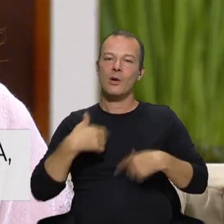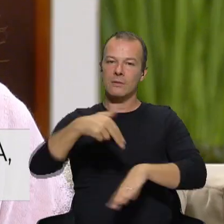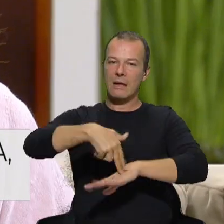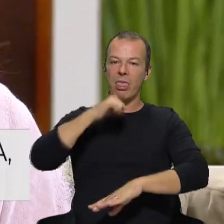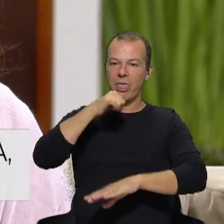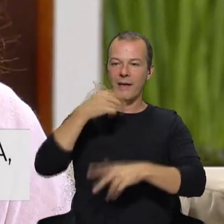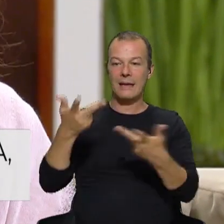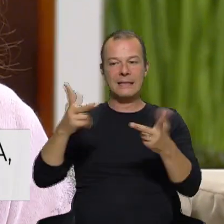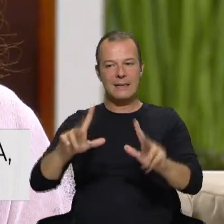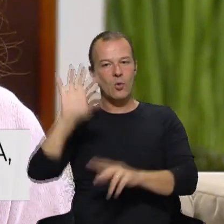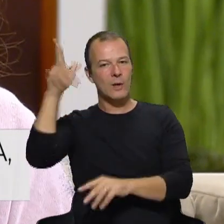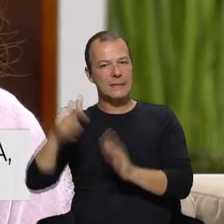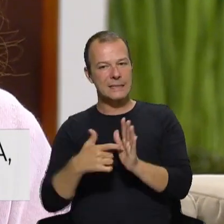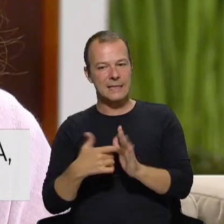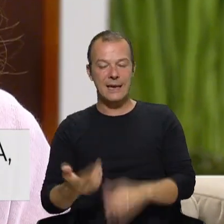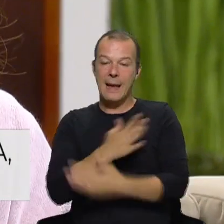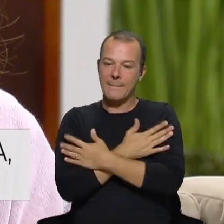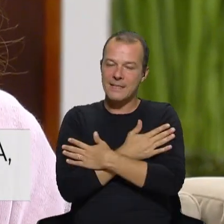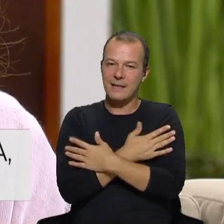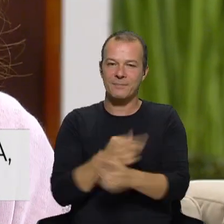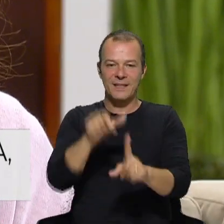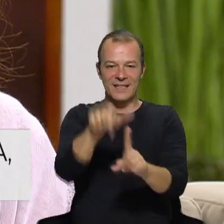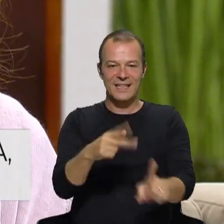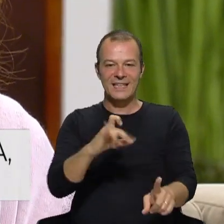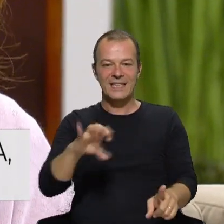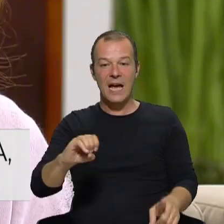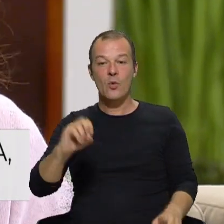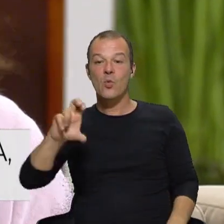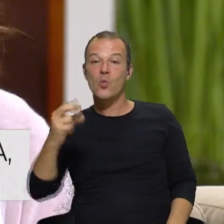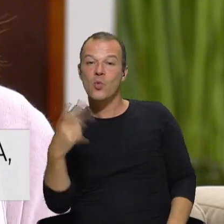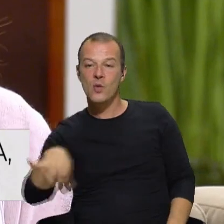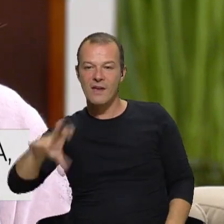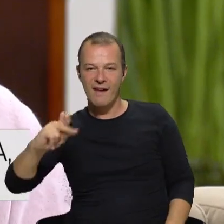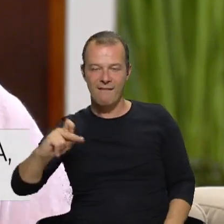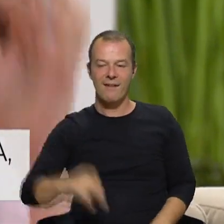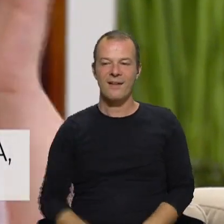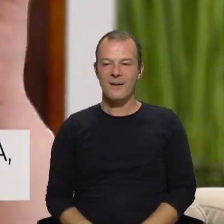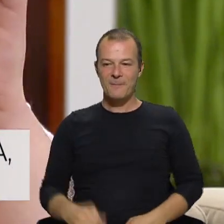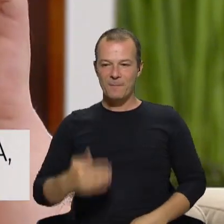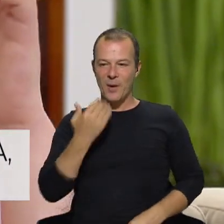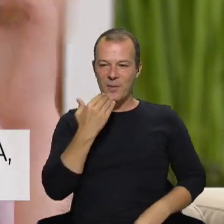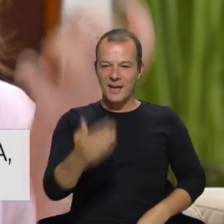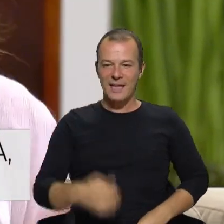sempre que precisar. Com amizade, Tiago Cunha. Obrigada.